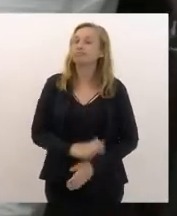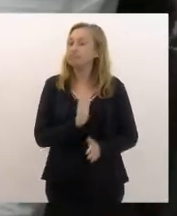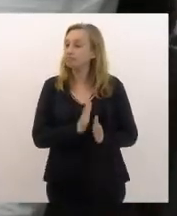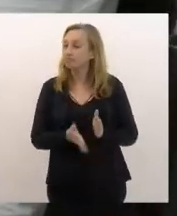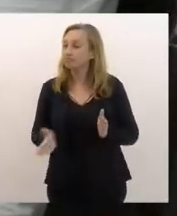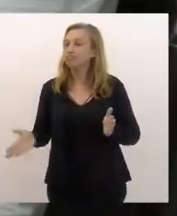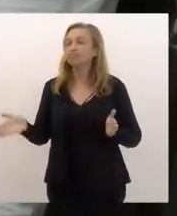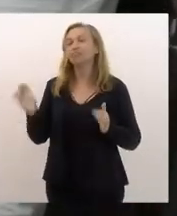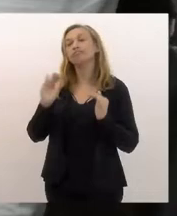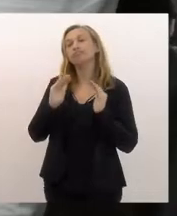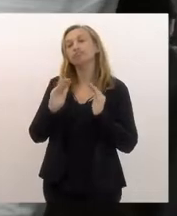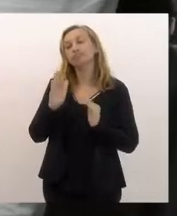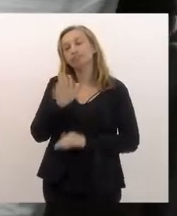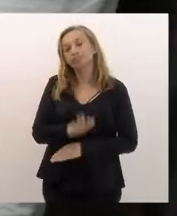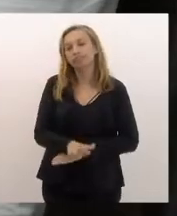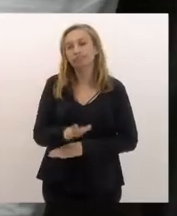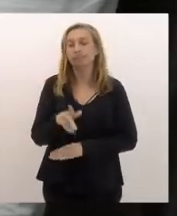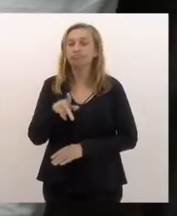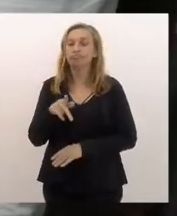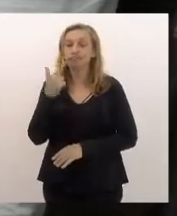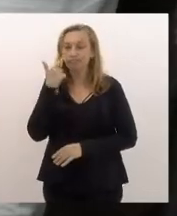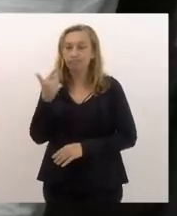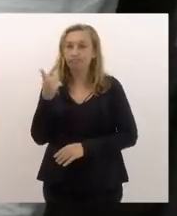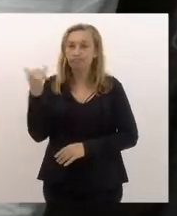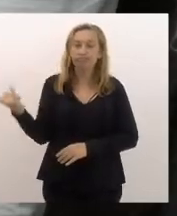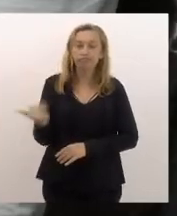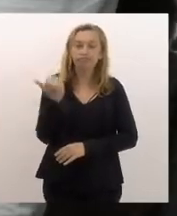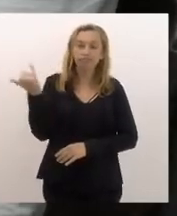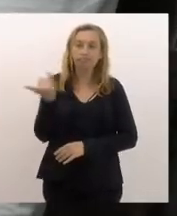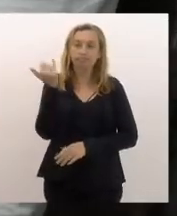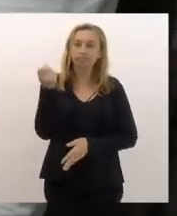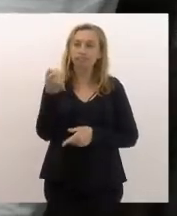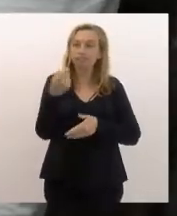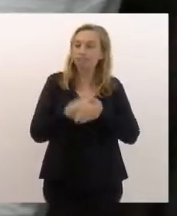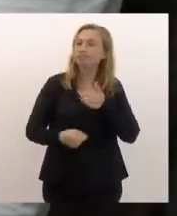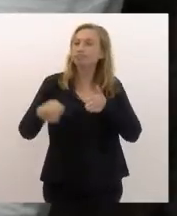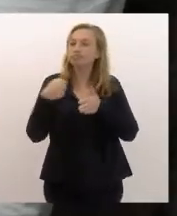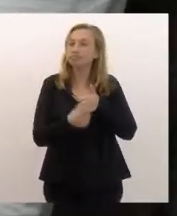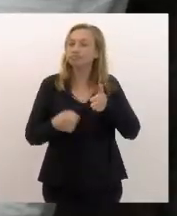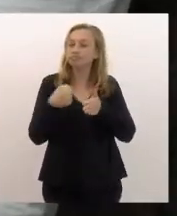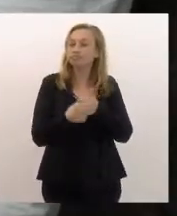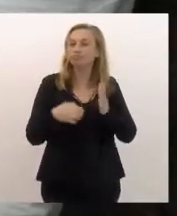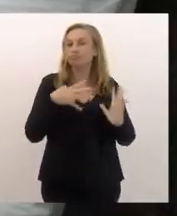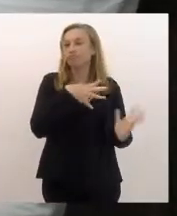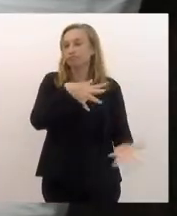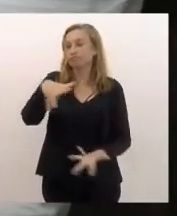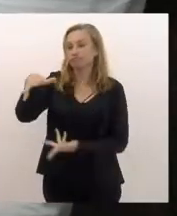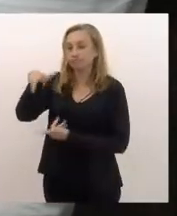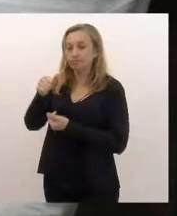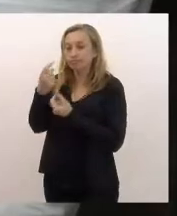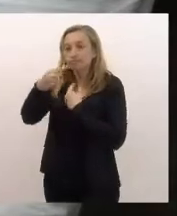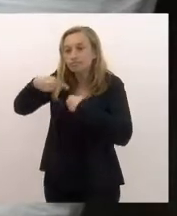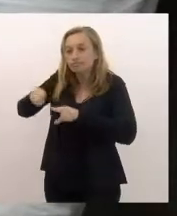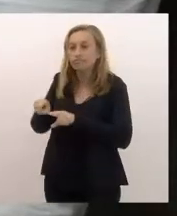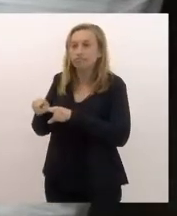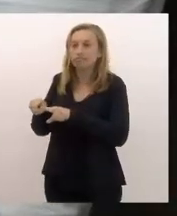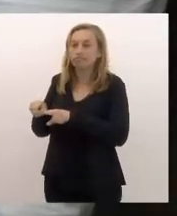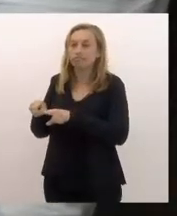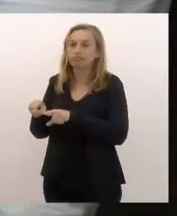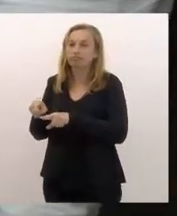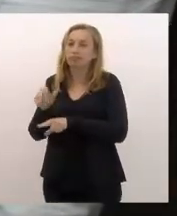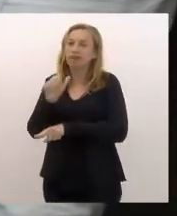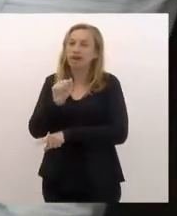dessa tarde, é para ressaltar a importância da luta mundial contra a